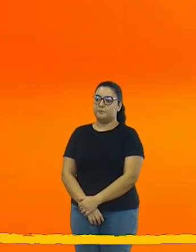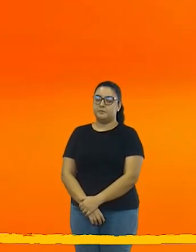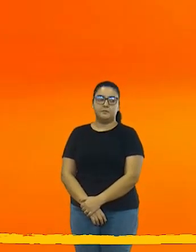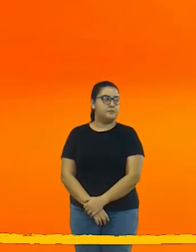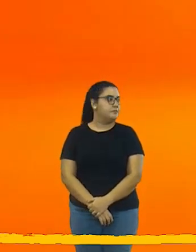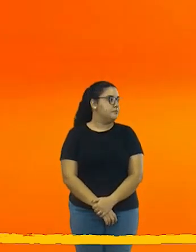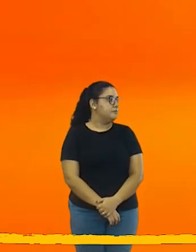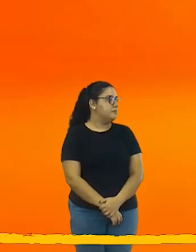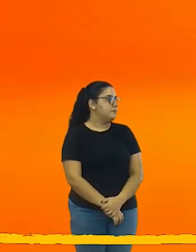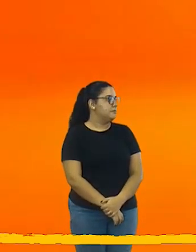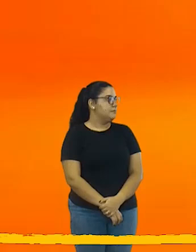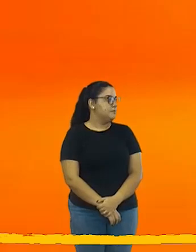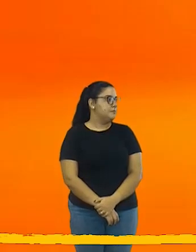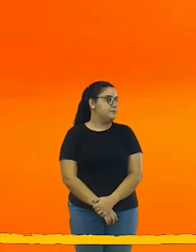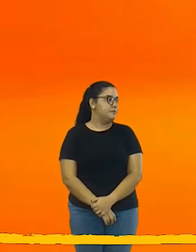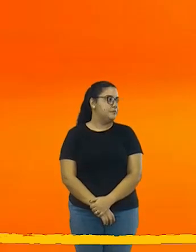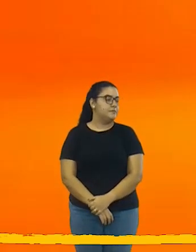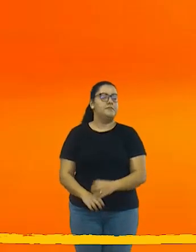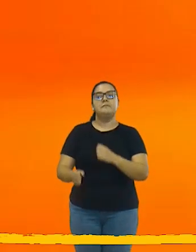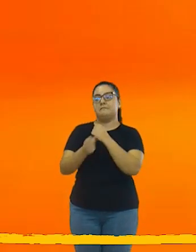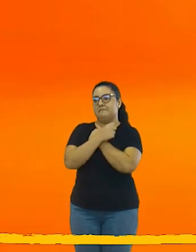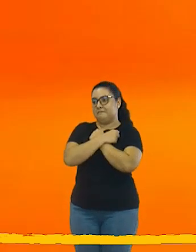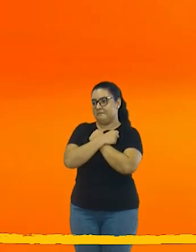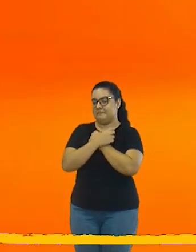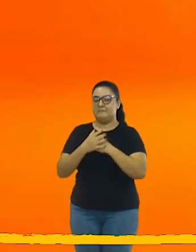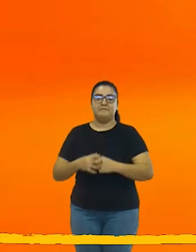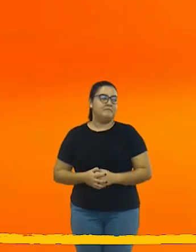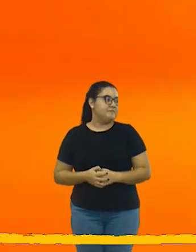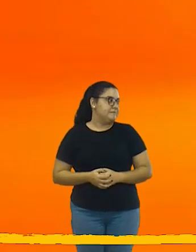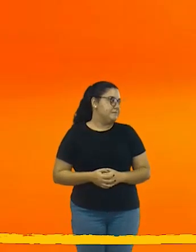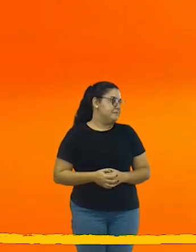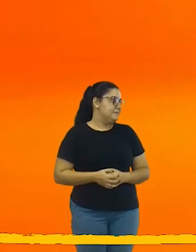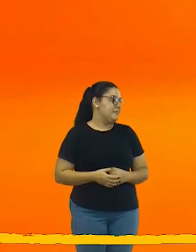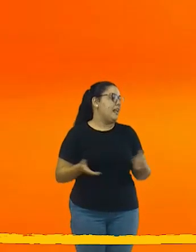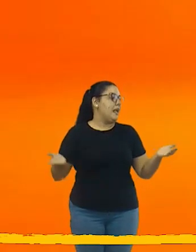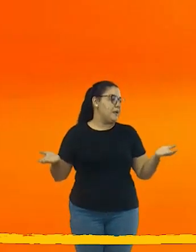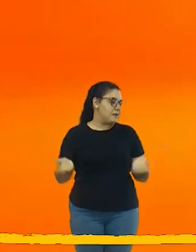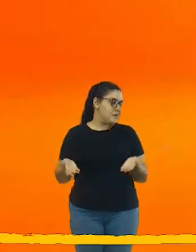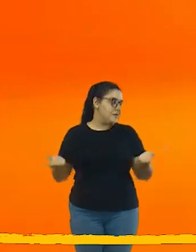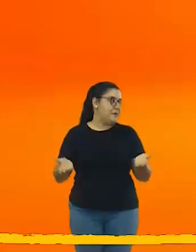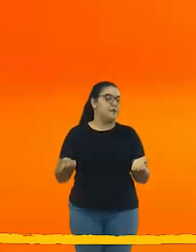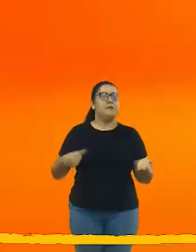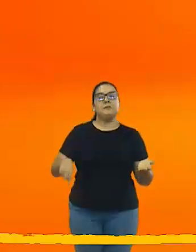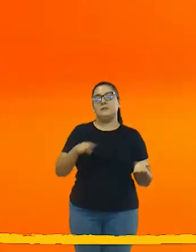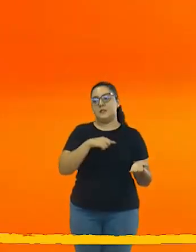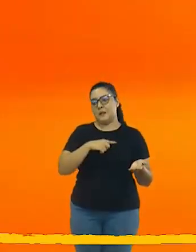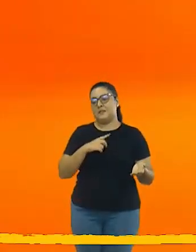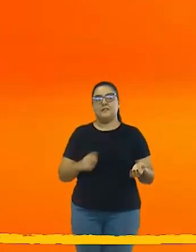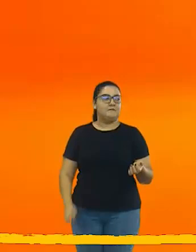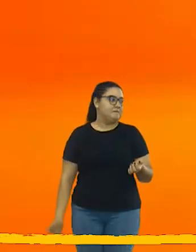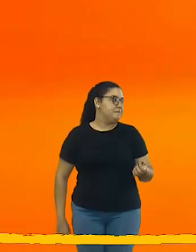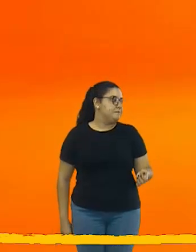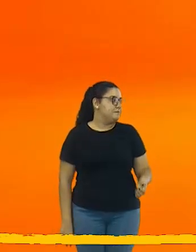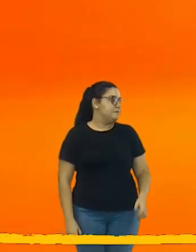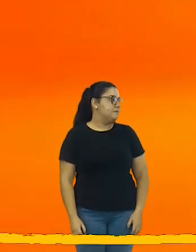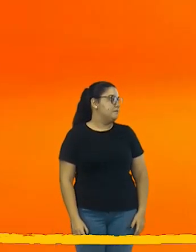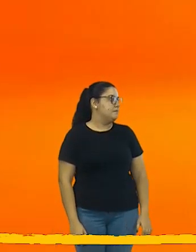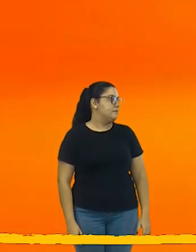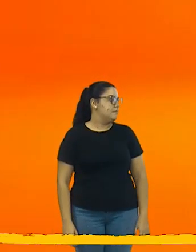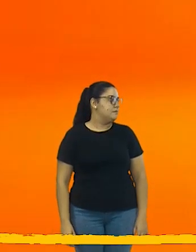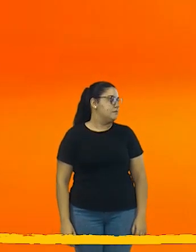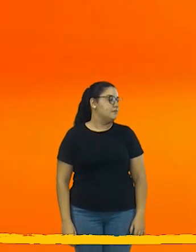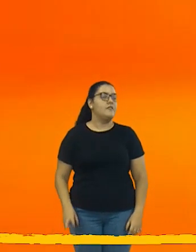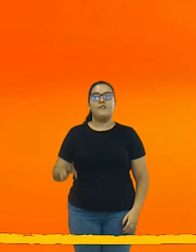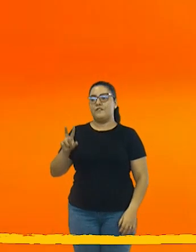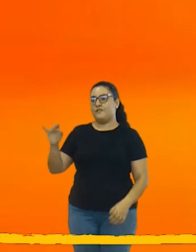Valeu, meu querido. Grande abraço. É nós agora, galera. Meu querido, por gentileza,